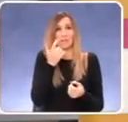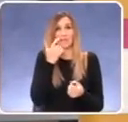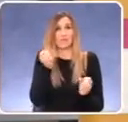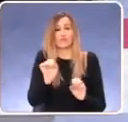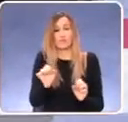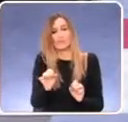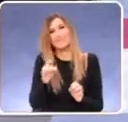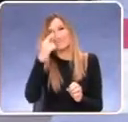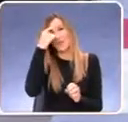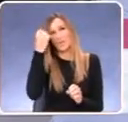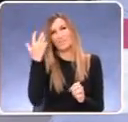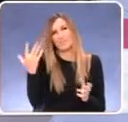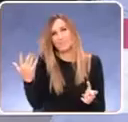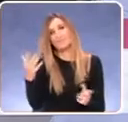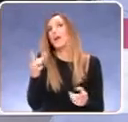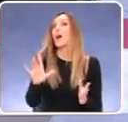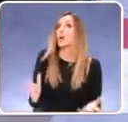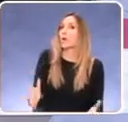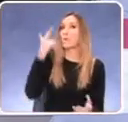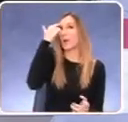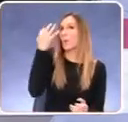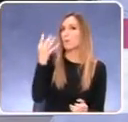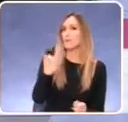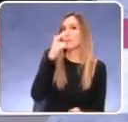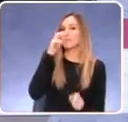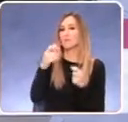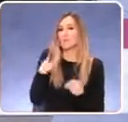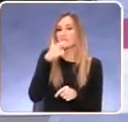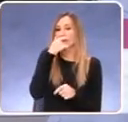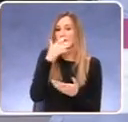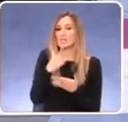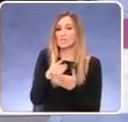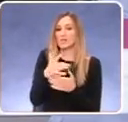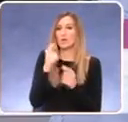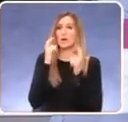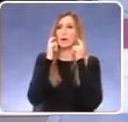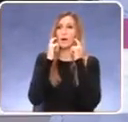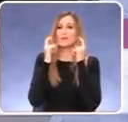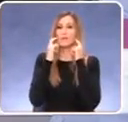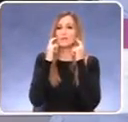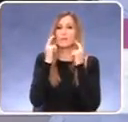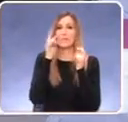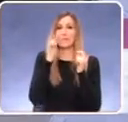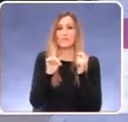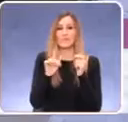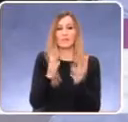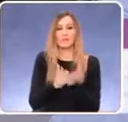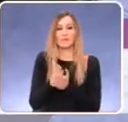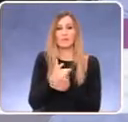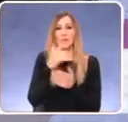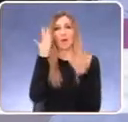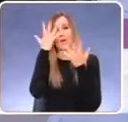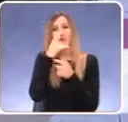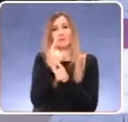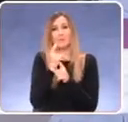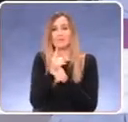é compreensível. Agora, o que não é compreensível são pessoas que têm estas próteses só para os dentes de trás, que não se vê e continuam a usar durante a noite. Pois,